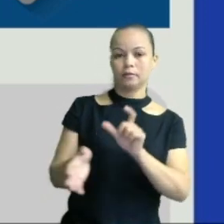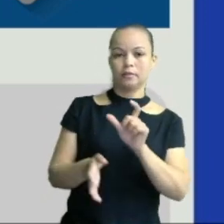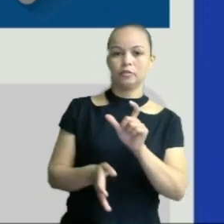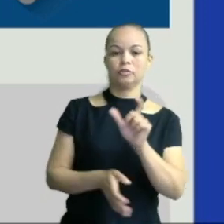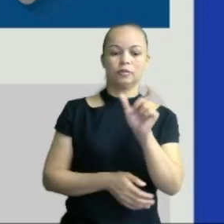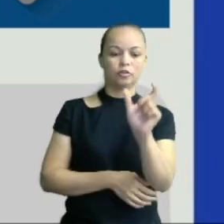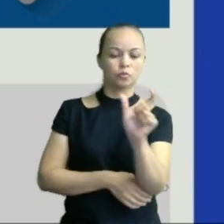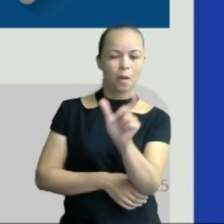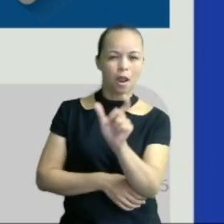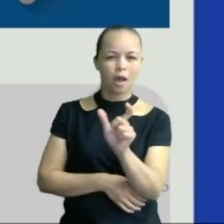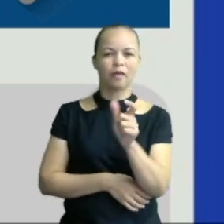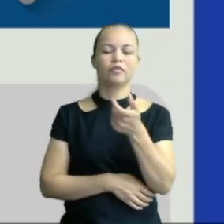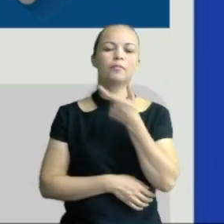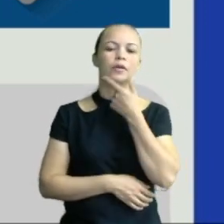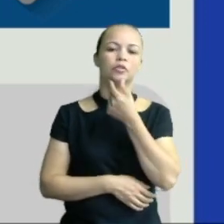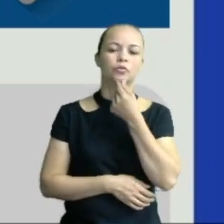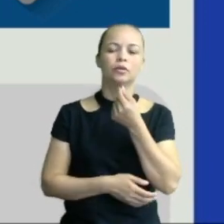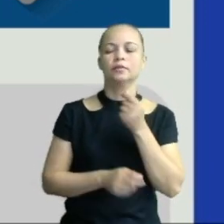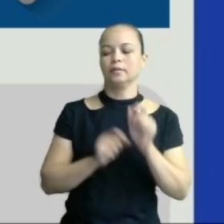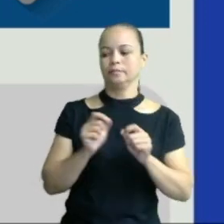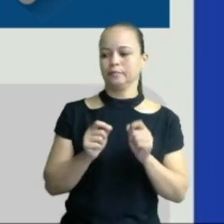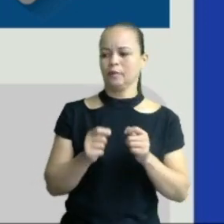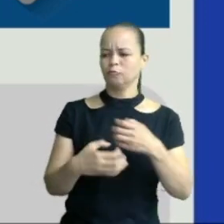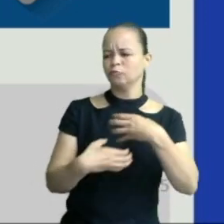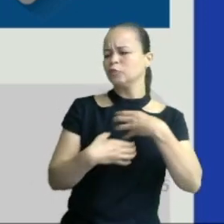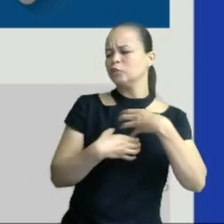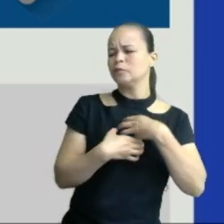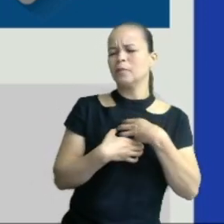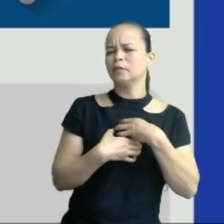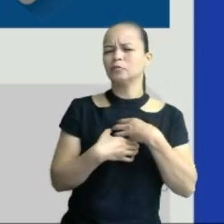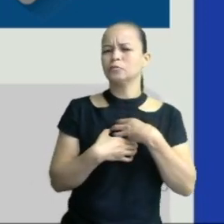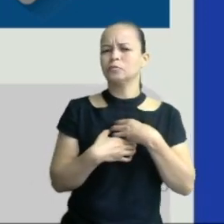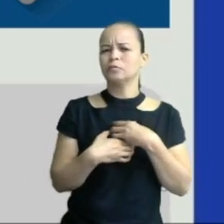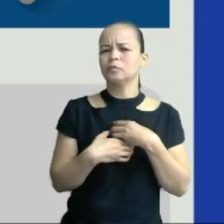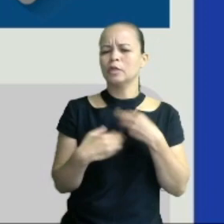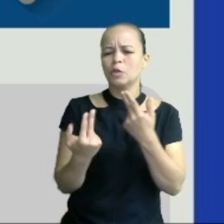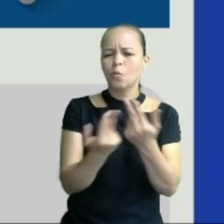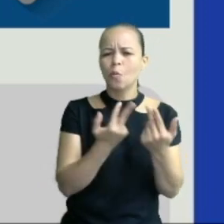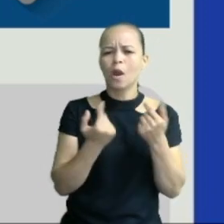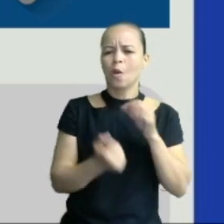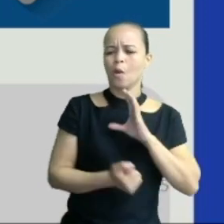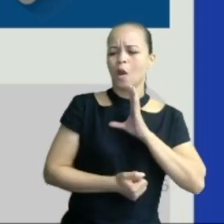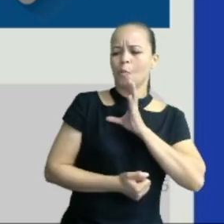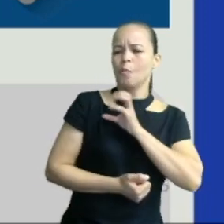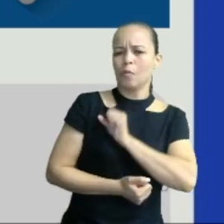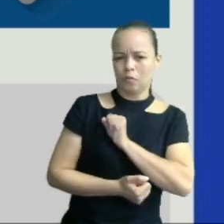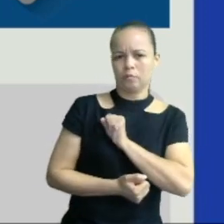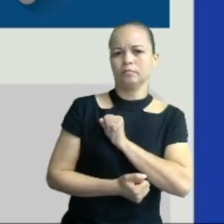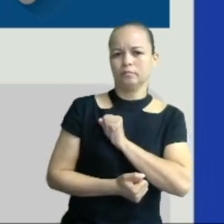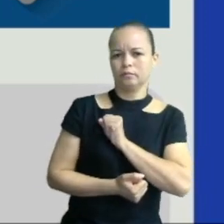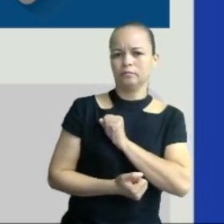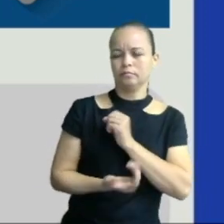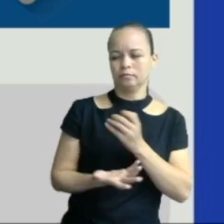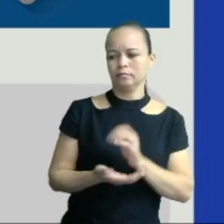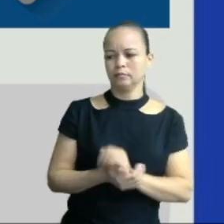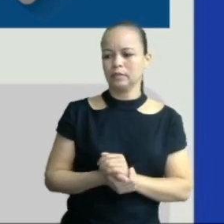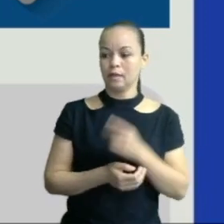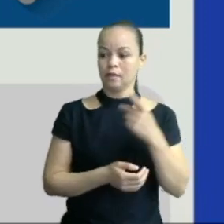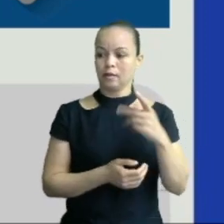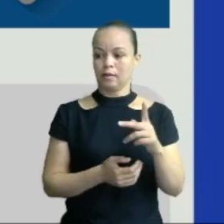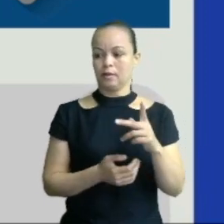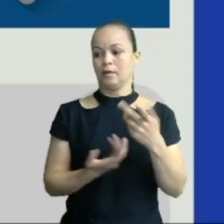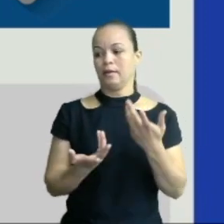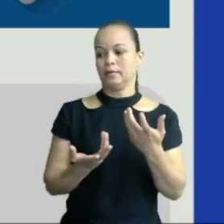masculinas, tá bom? Era um sentimento muito semelhante ao amor. Era um sentimento muito semelhante a amor. Nesses casos